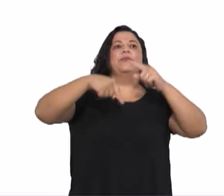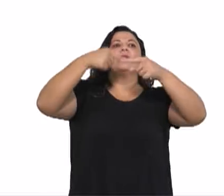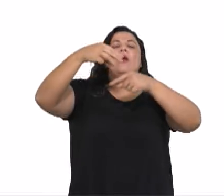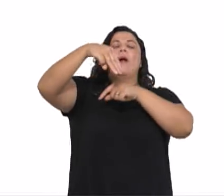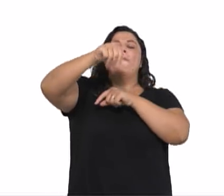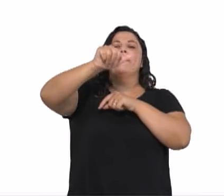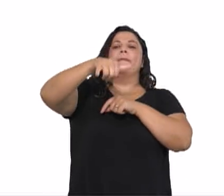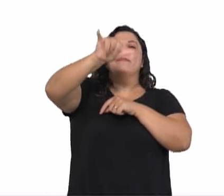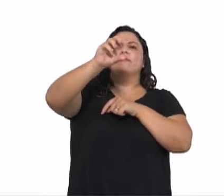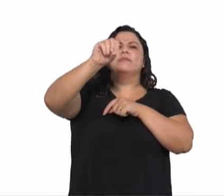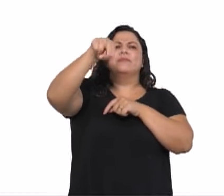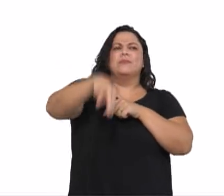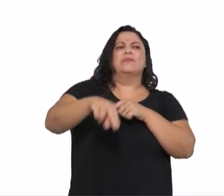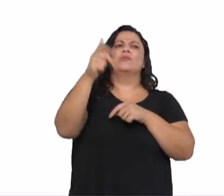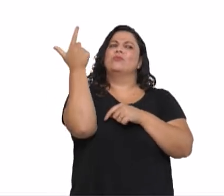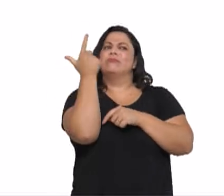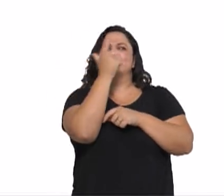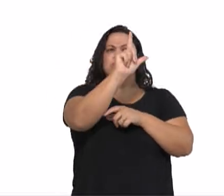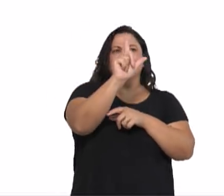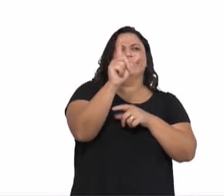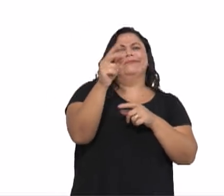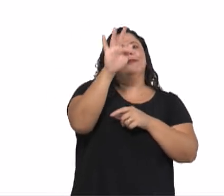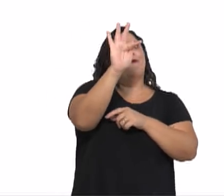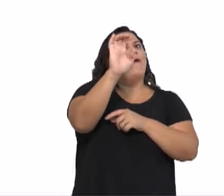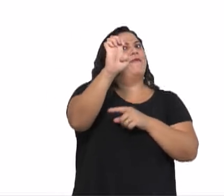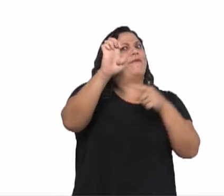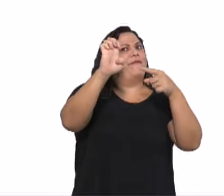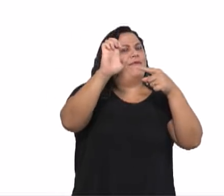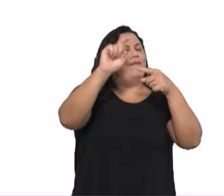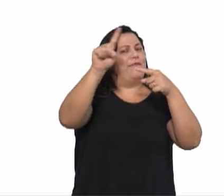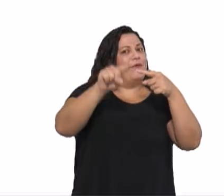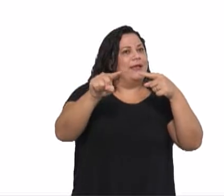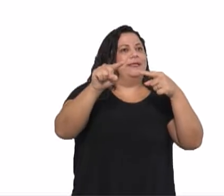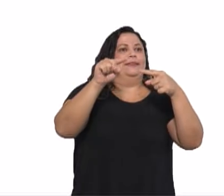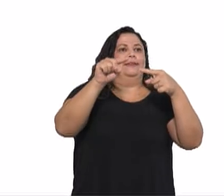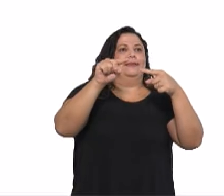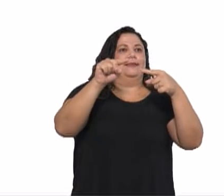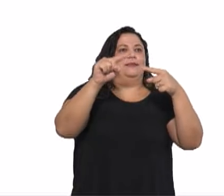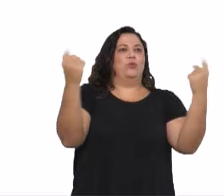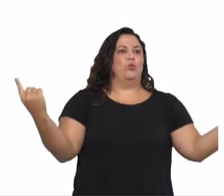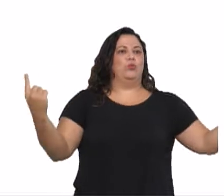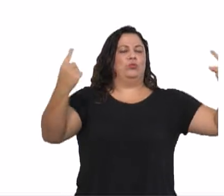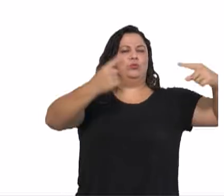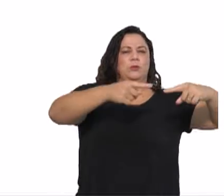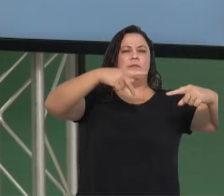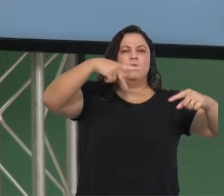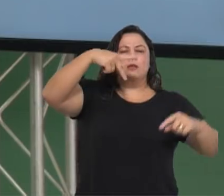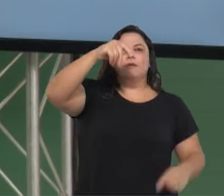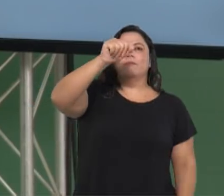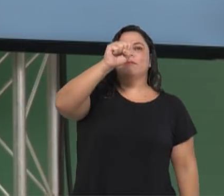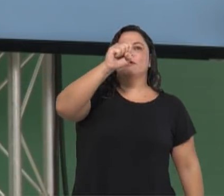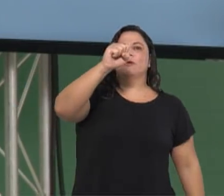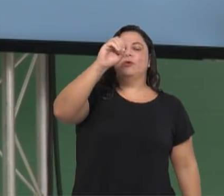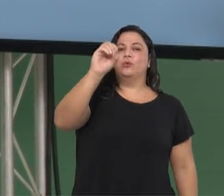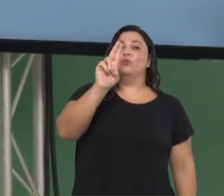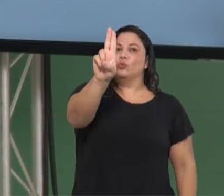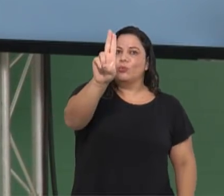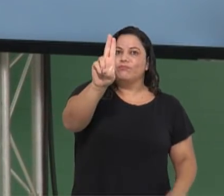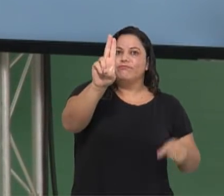por todo mundo. As palavras em destaque continuam sendo verbos, tá? Fez,